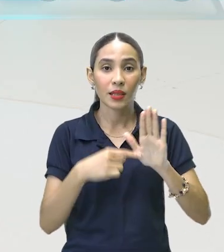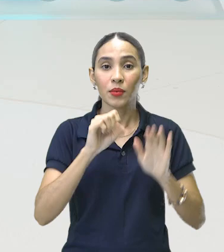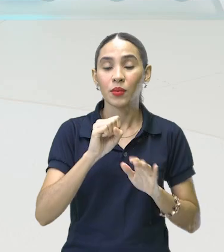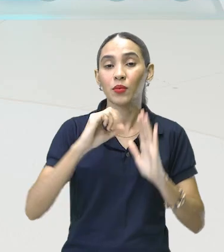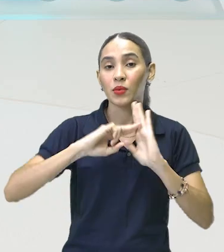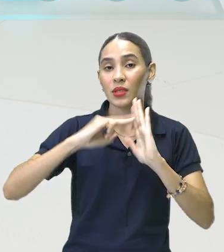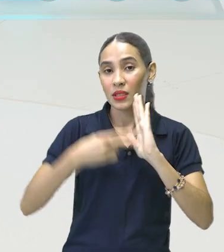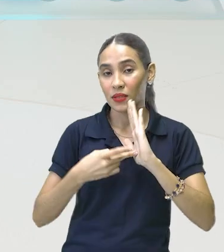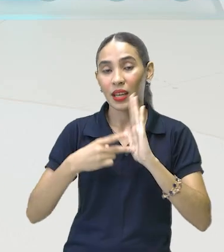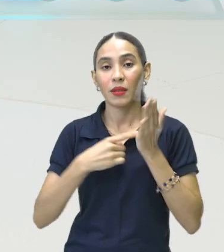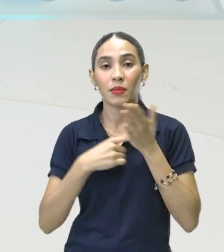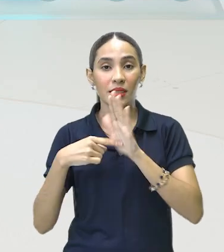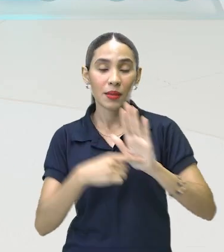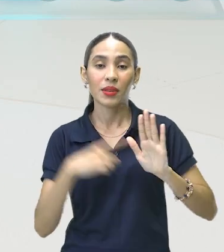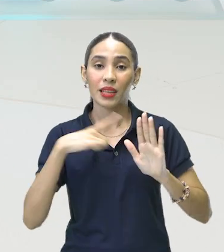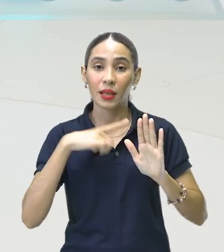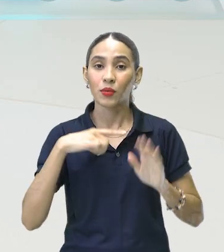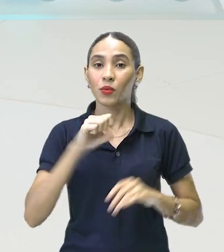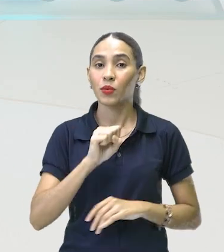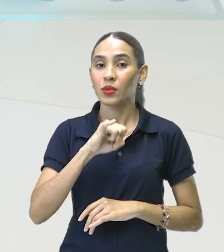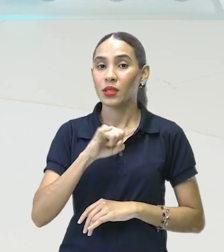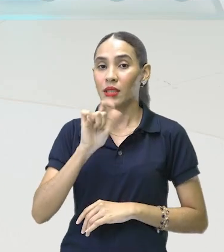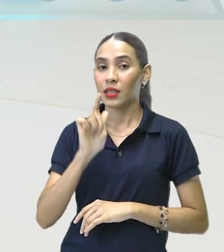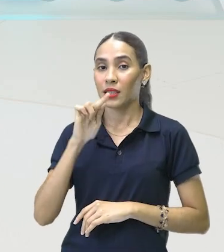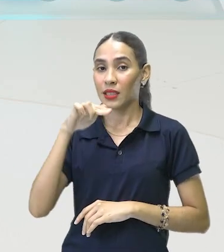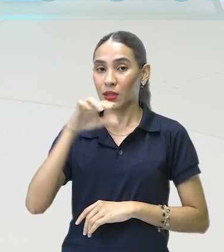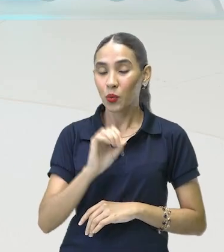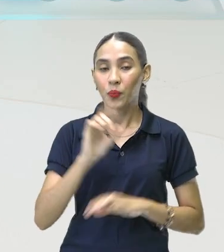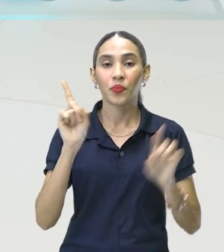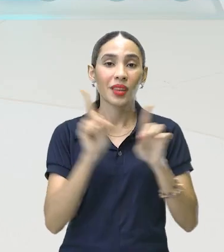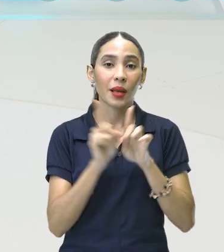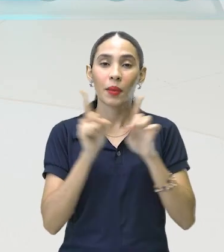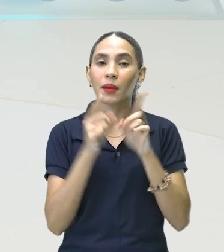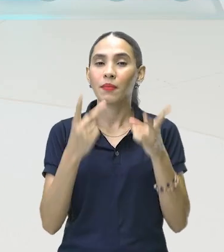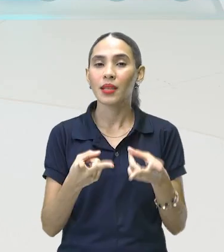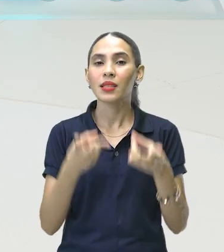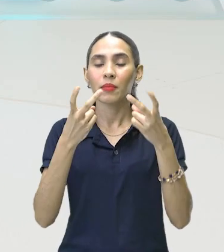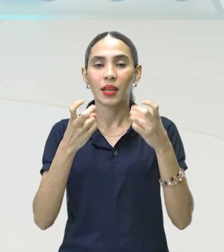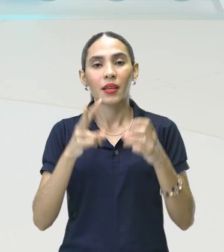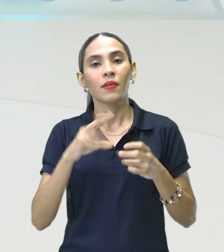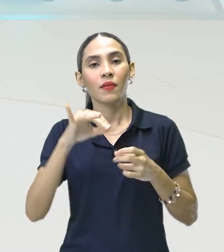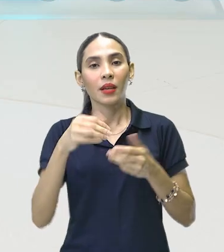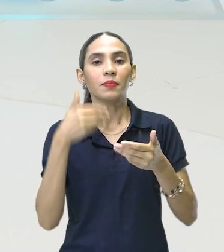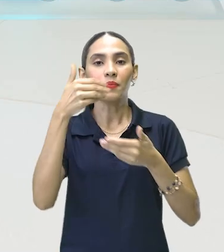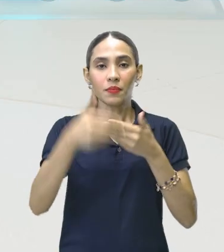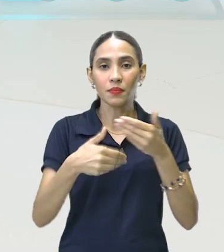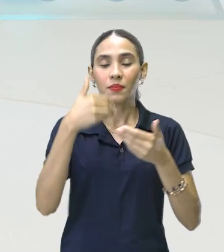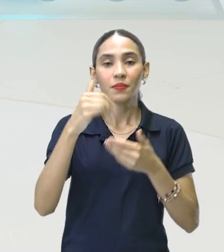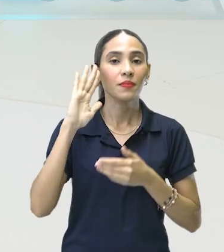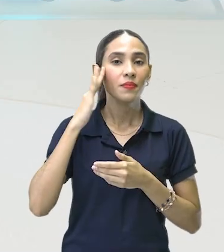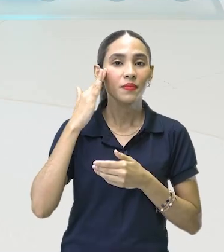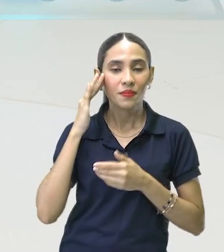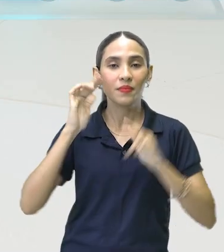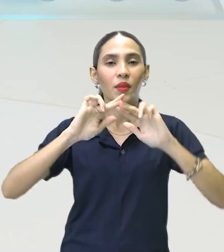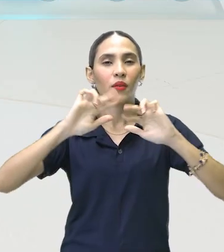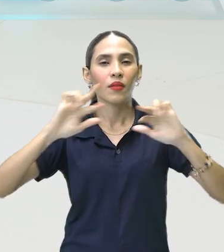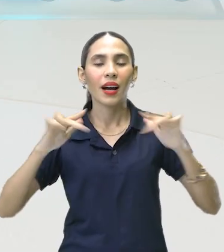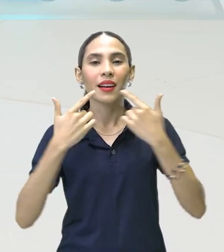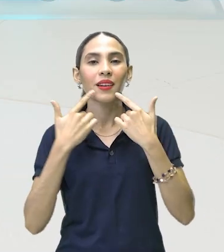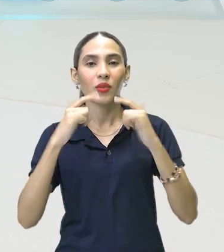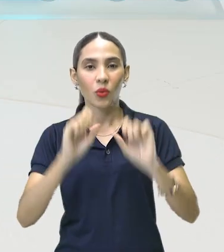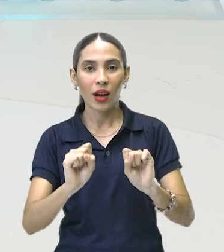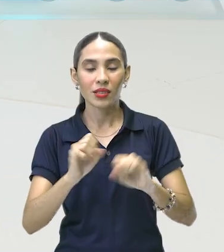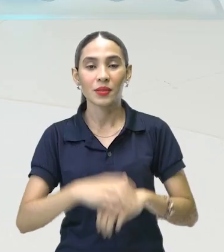trazemos um significado, temos o signo. E vamos perceber que ela também vai passar a entender